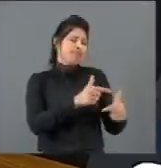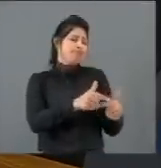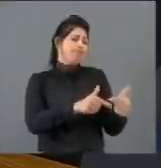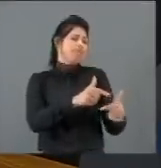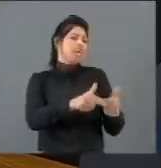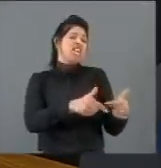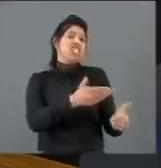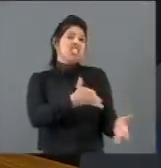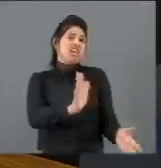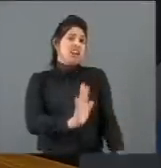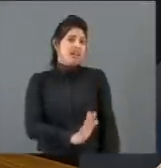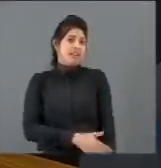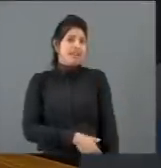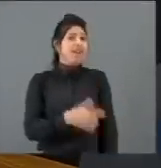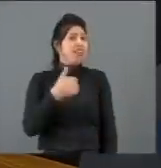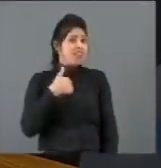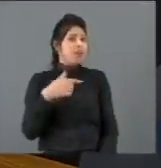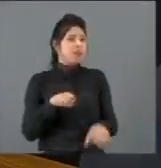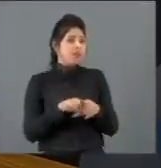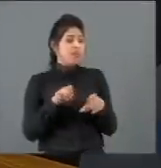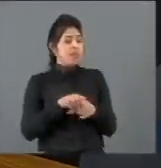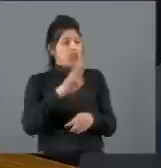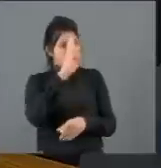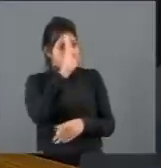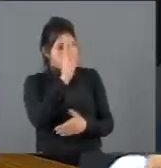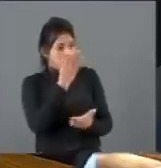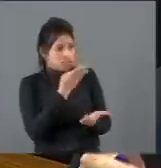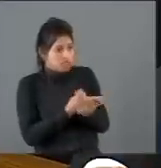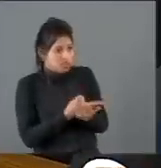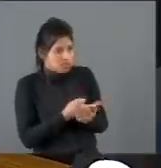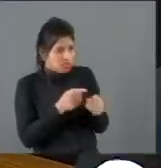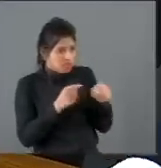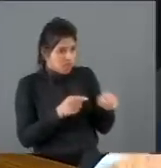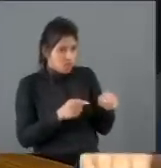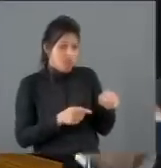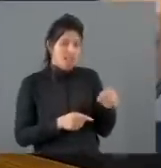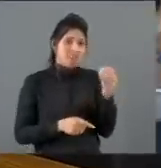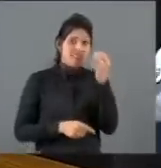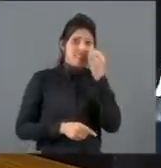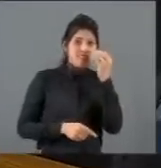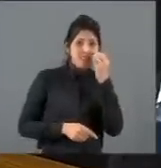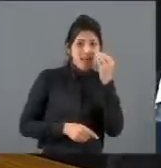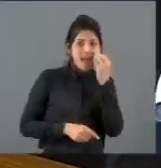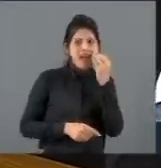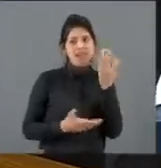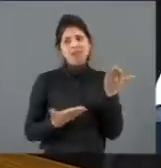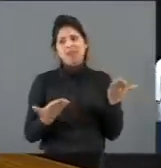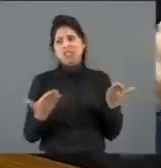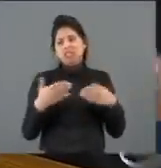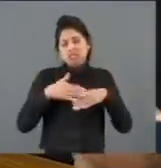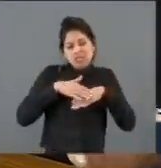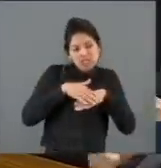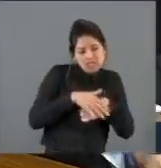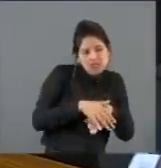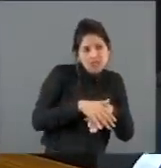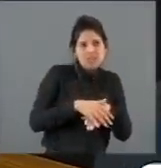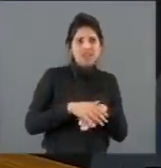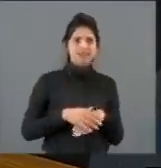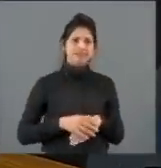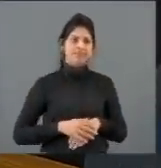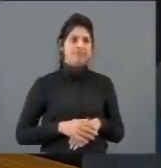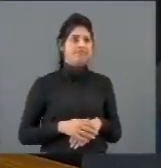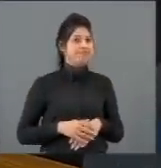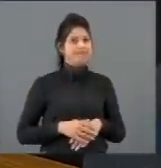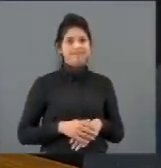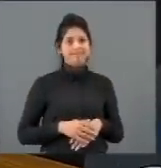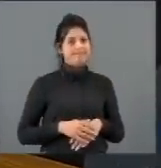eu me incluo, acreditando que em algum momento haveria uma autorregulação por